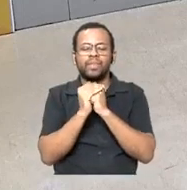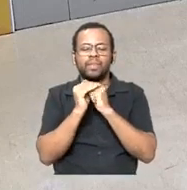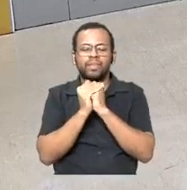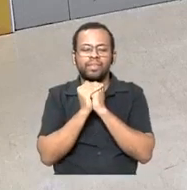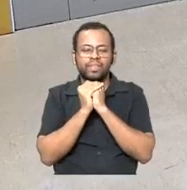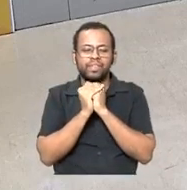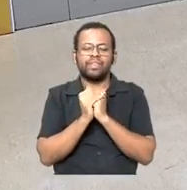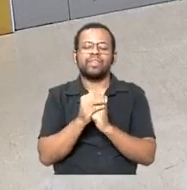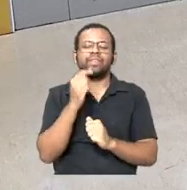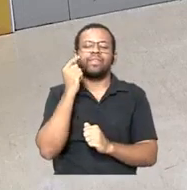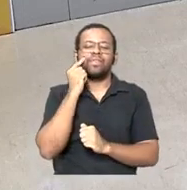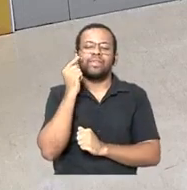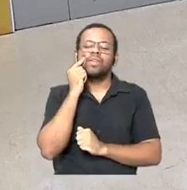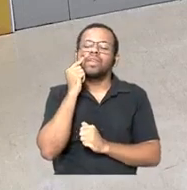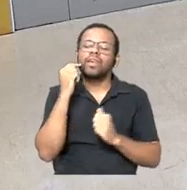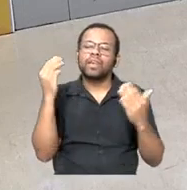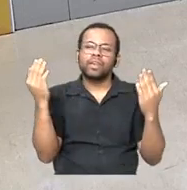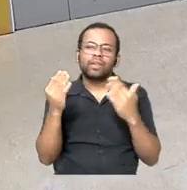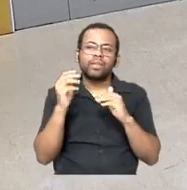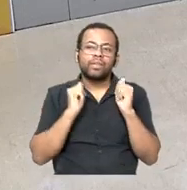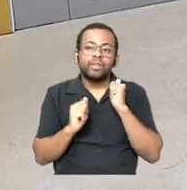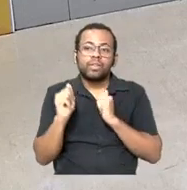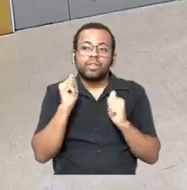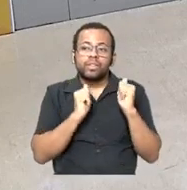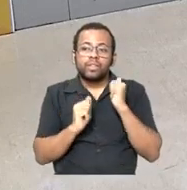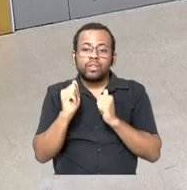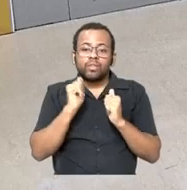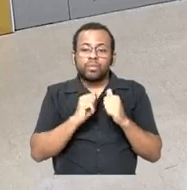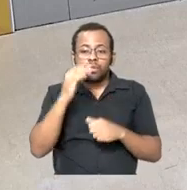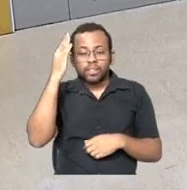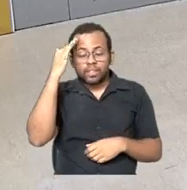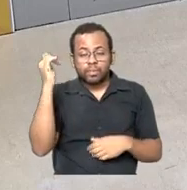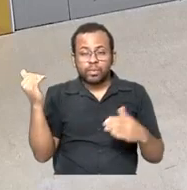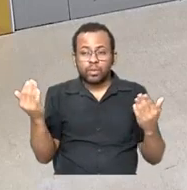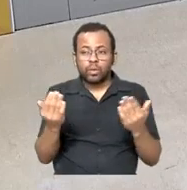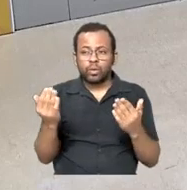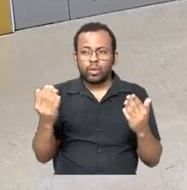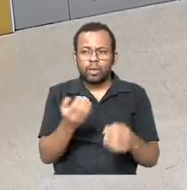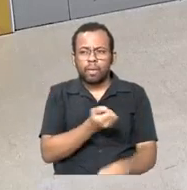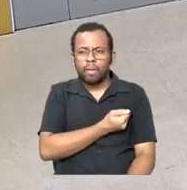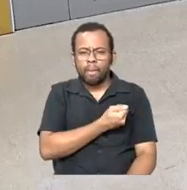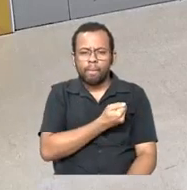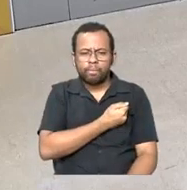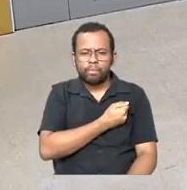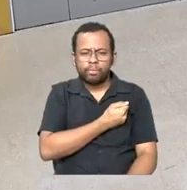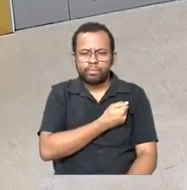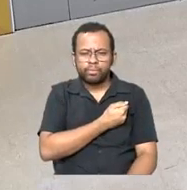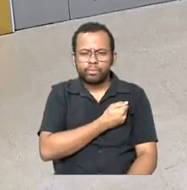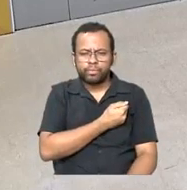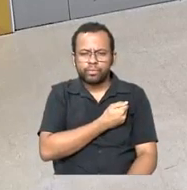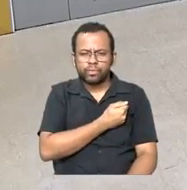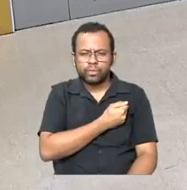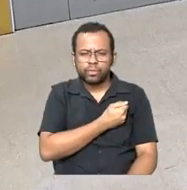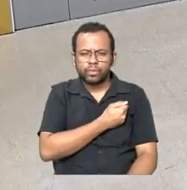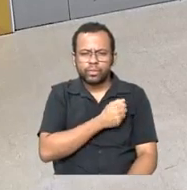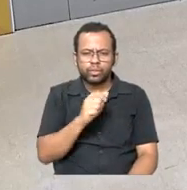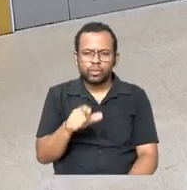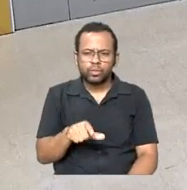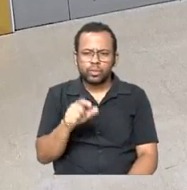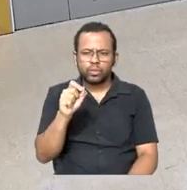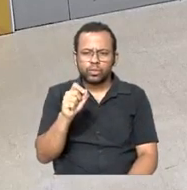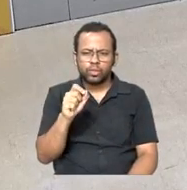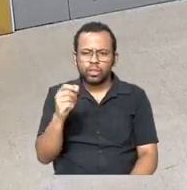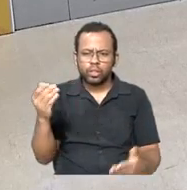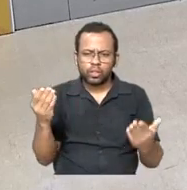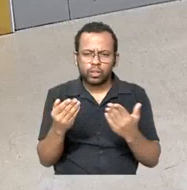Olha aí vamos torcer junto com ela mas vamos saber agora se essa bolinha que saiu agora é a decisivo não